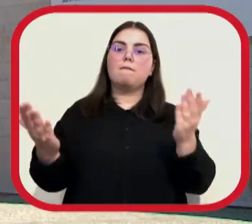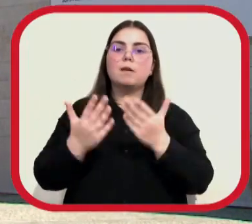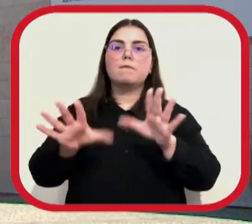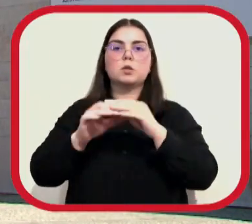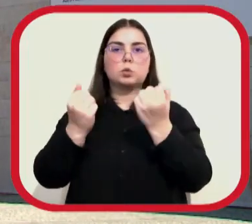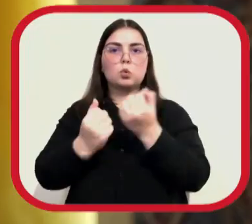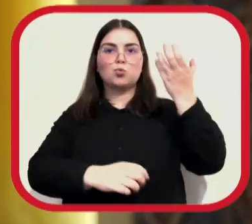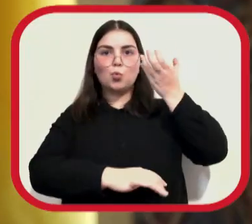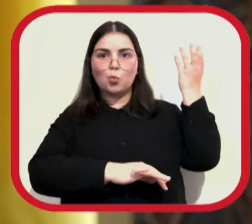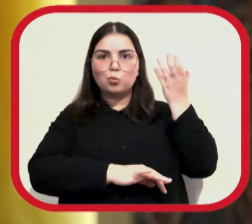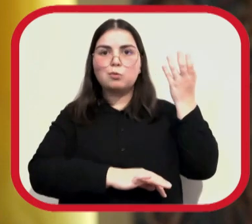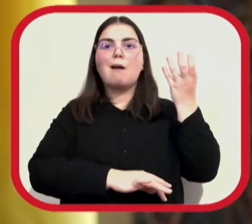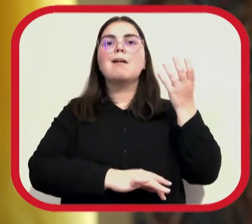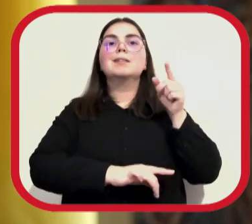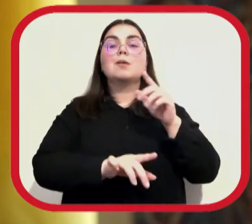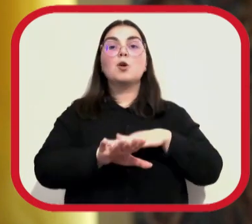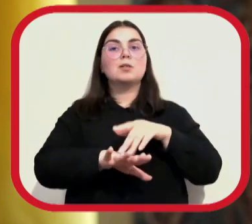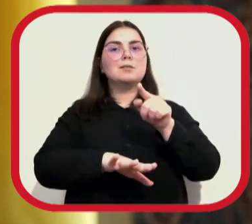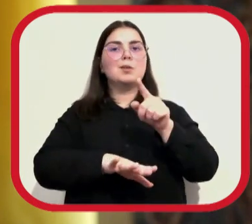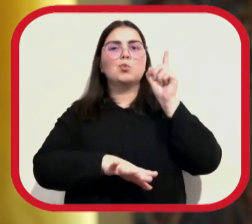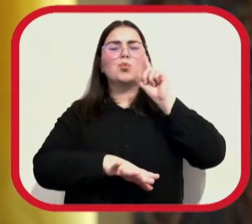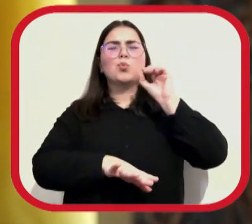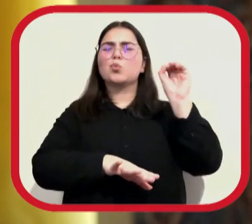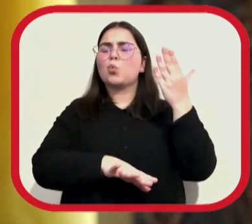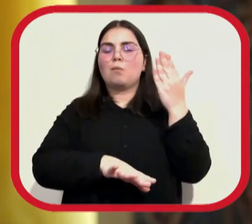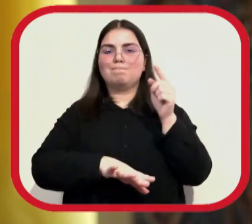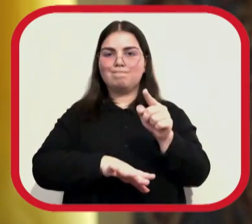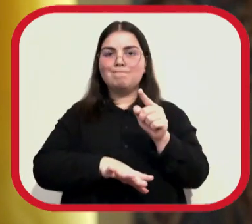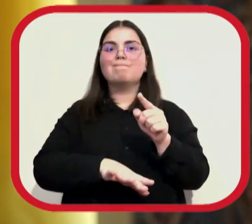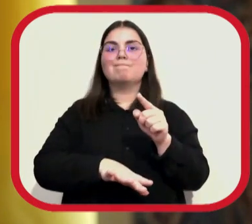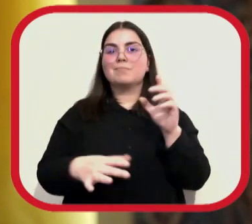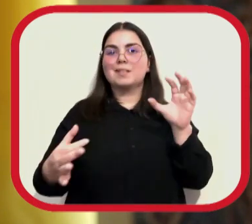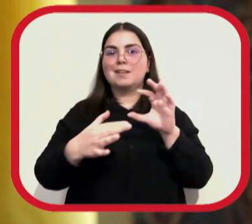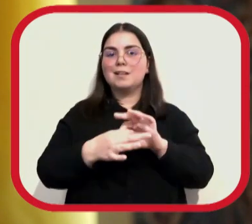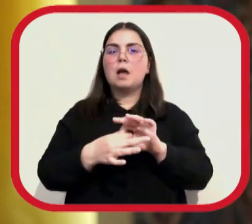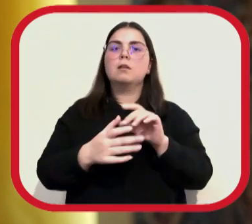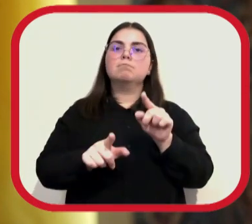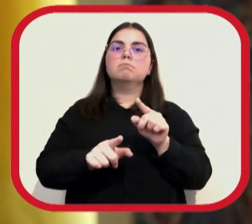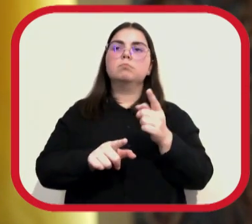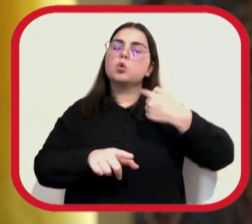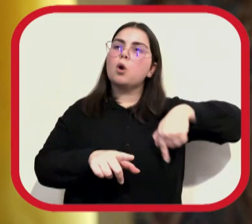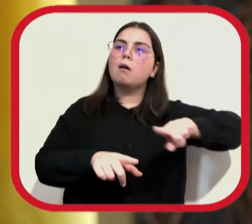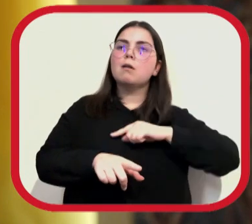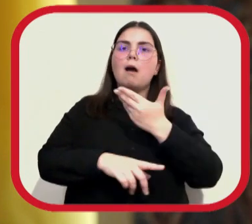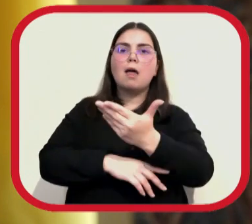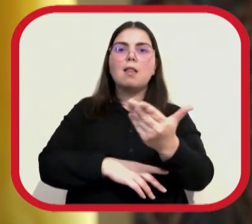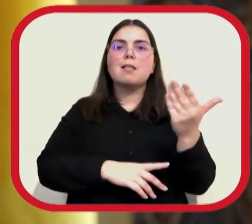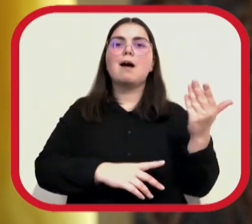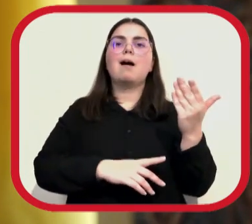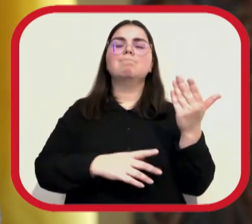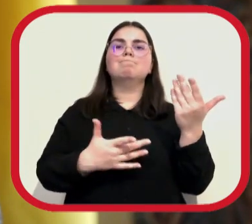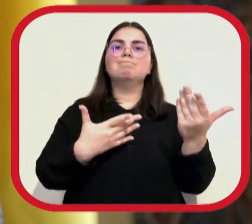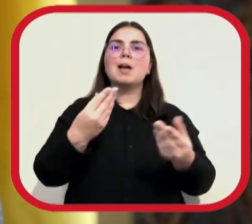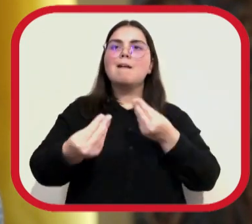sociocultural. E, de facto, é muito importante termos este tipo de